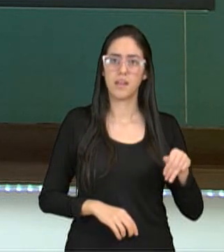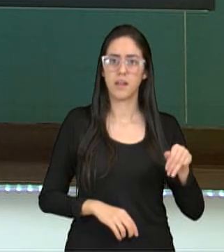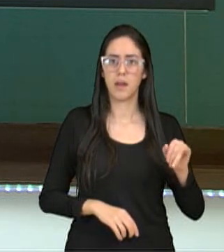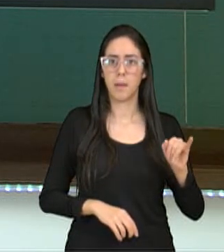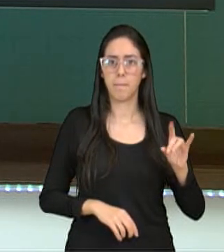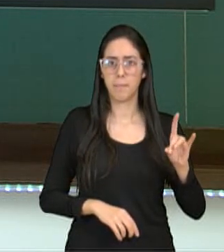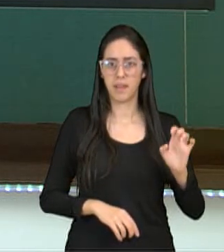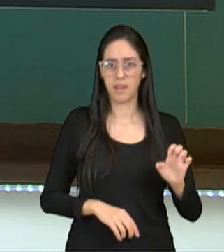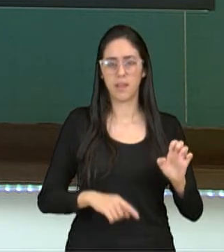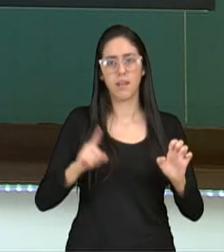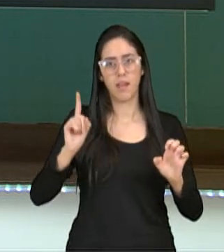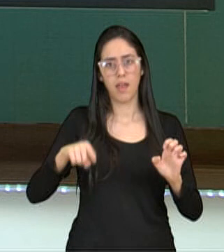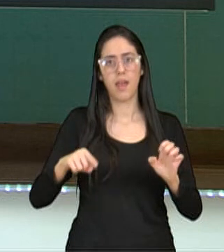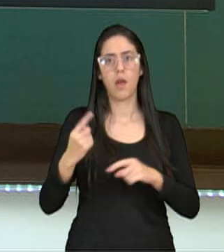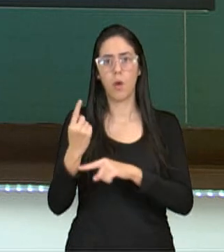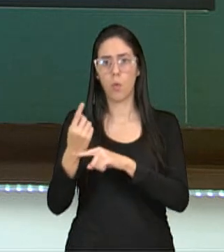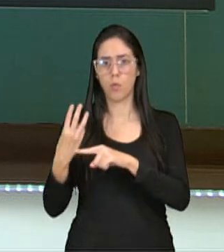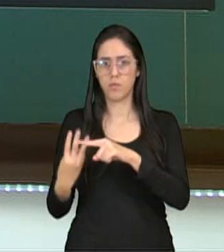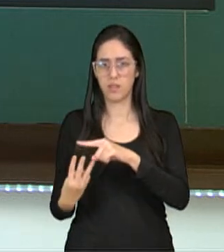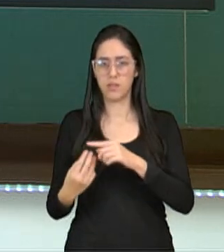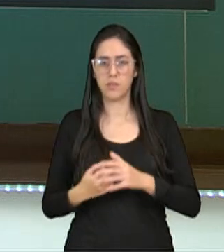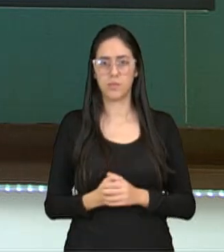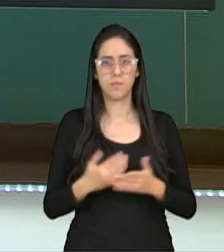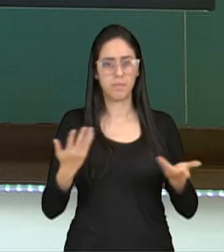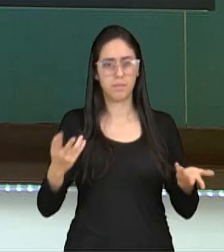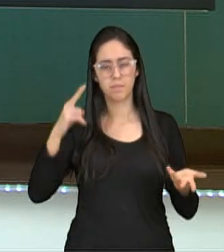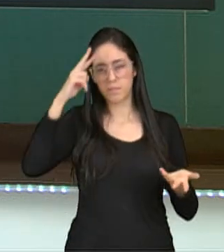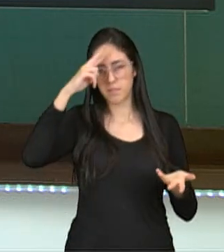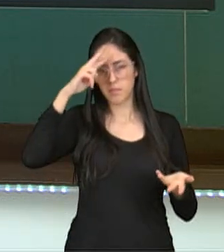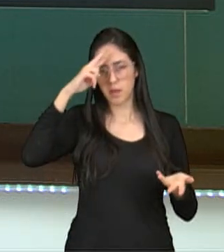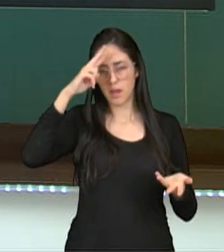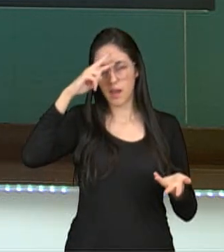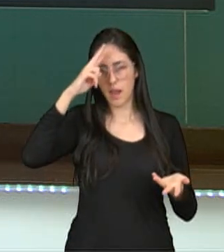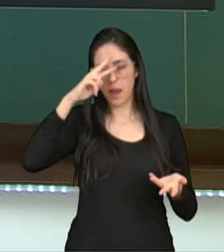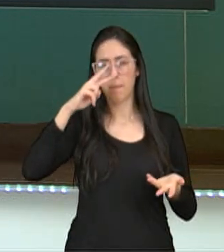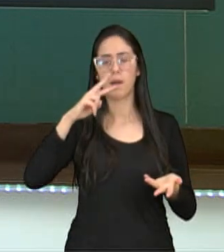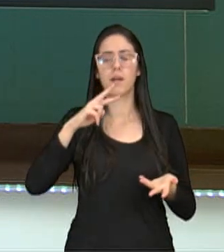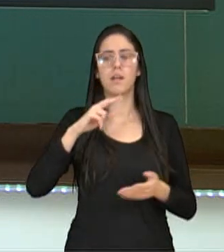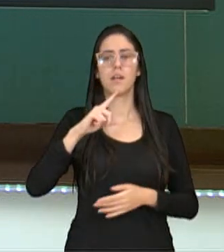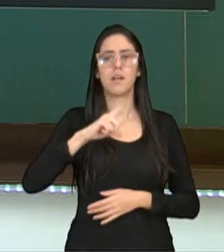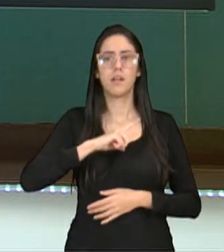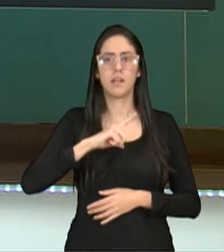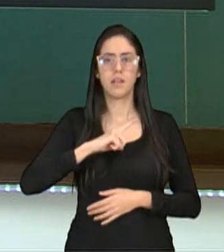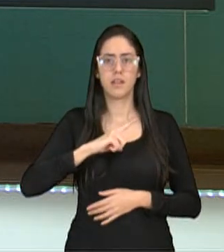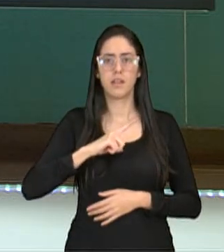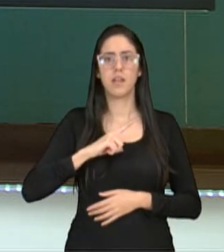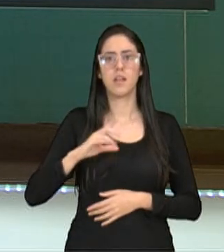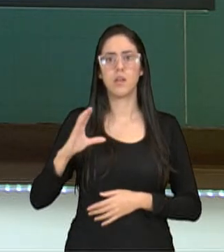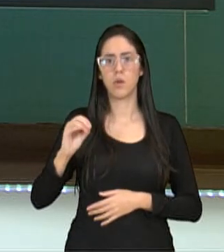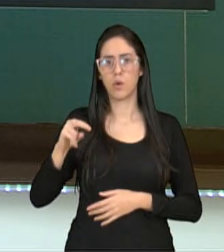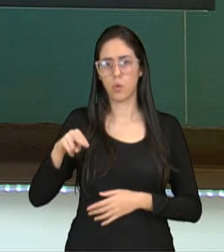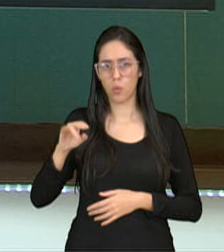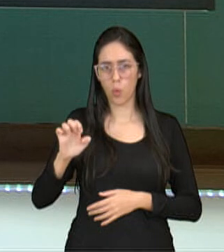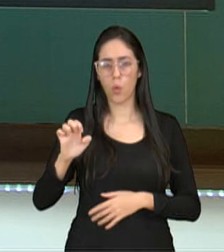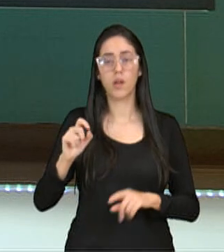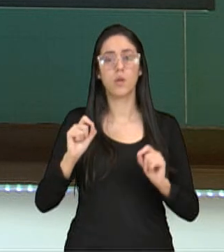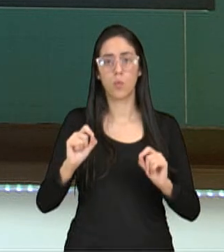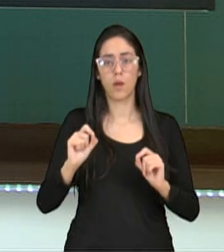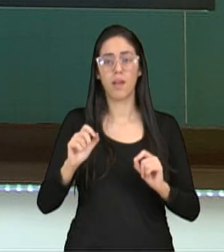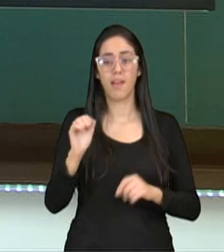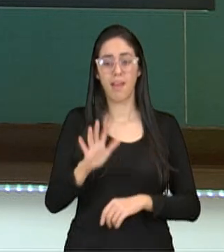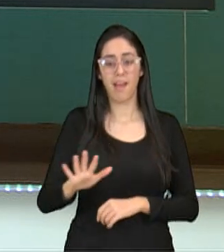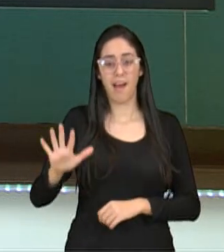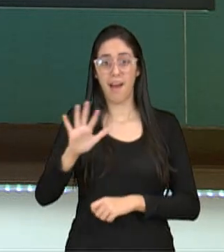por 1/3. Lembrando, tanto aqui no caso, nosso cone especificamente, a área da